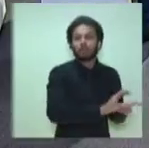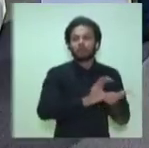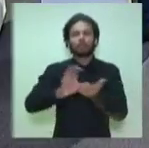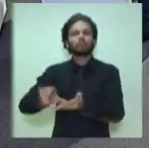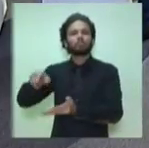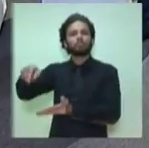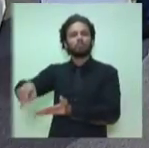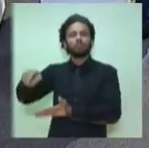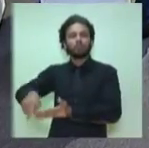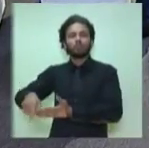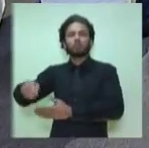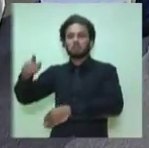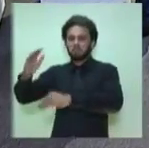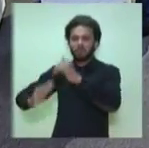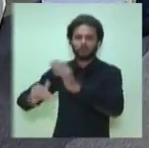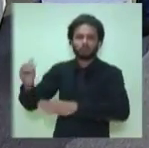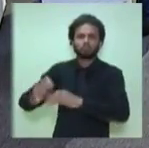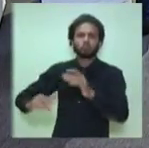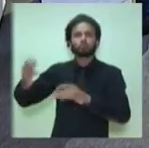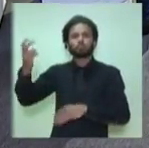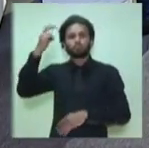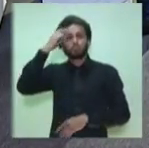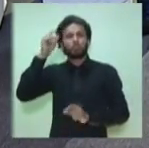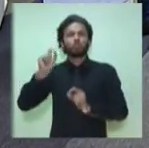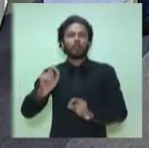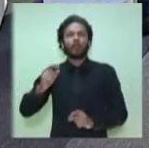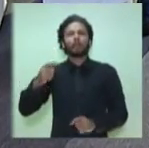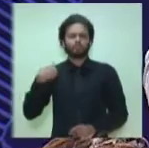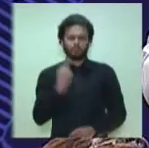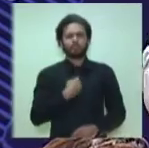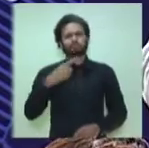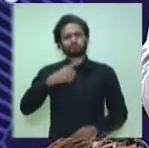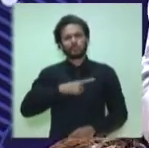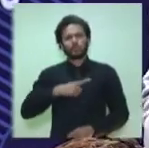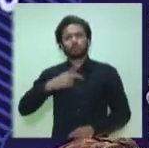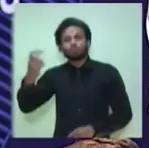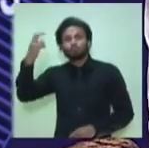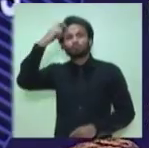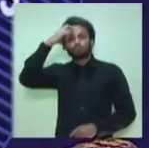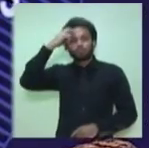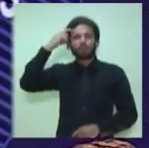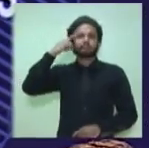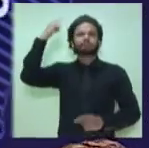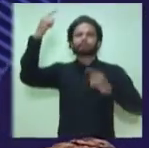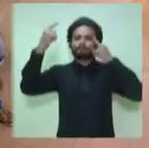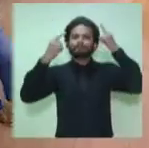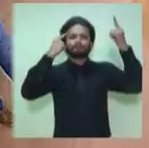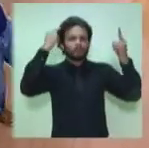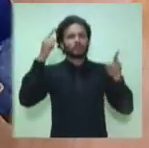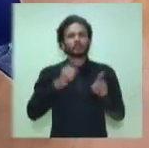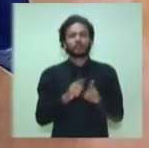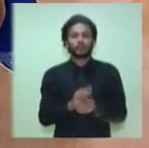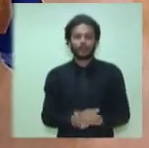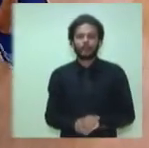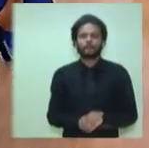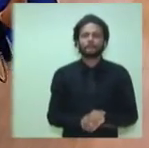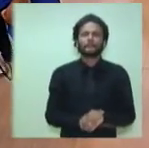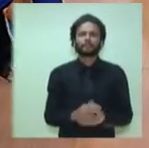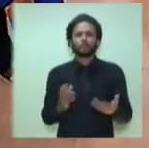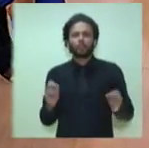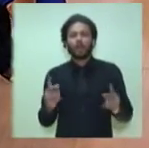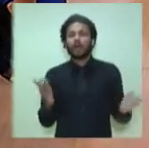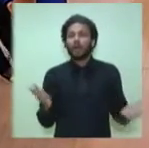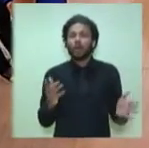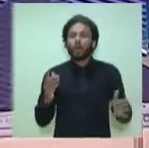que é muito pródigo em nós, a criatividade e o apego à cultura popular. Ok, nós então vamos agora sortear a